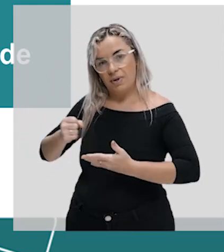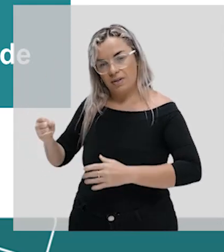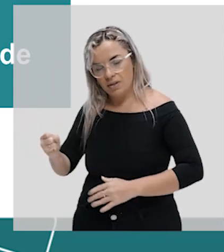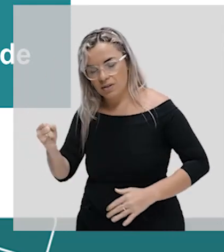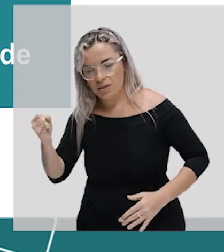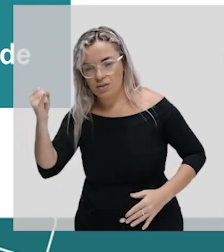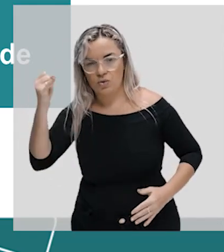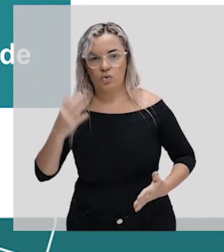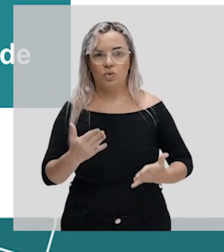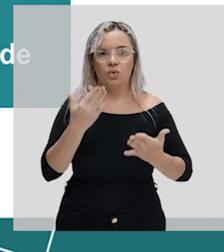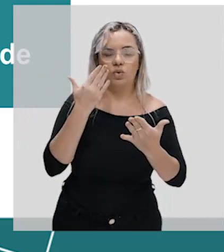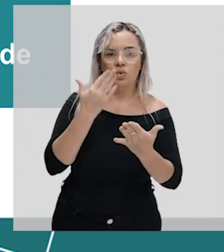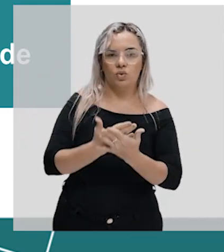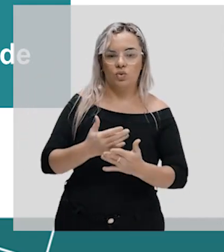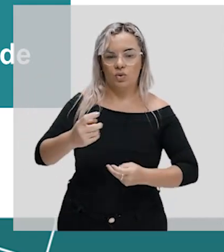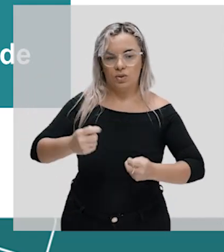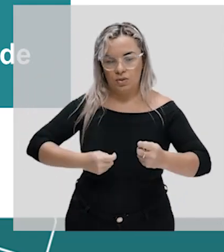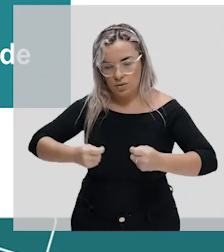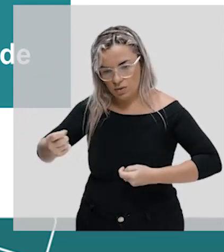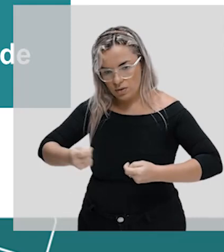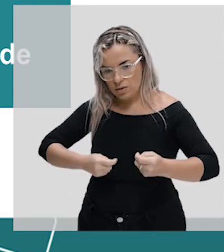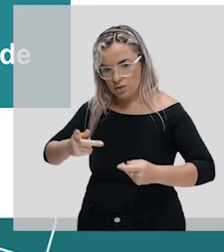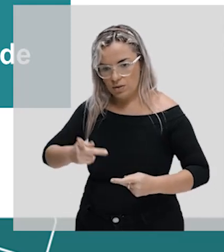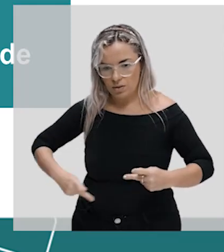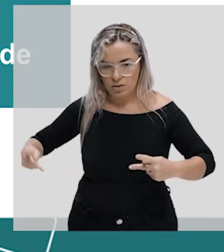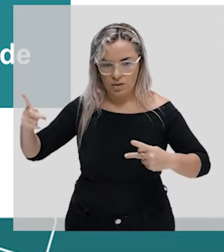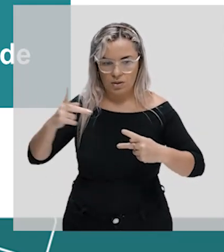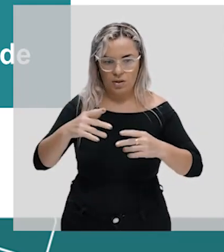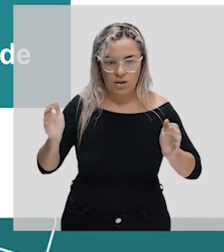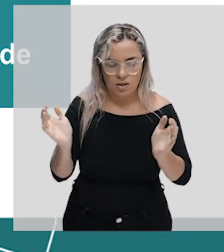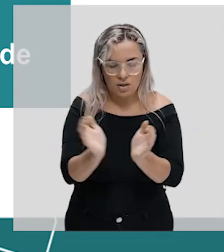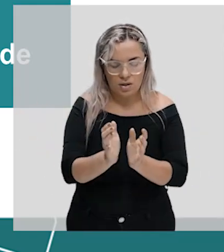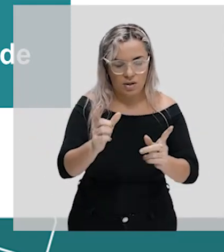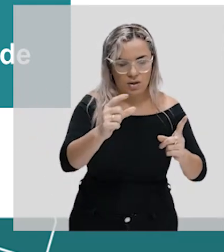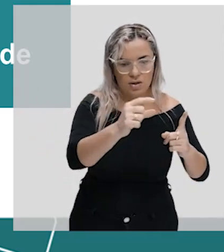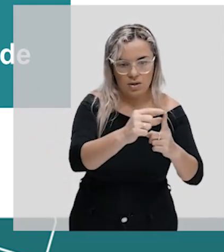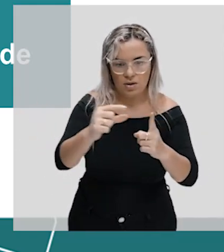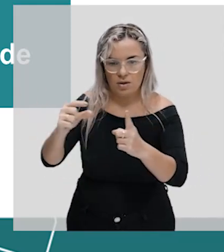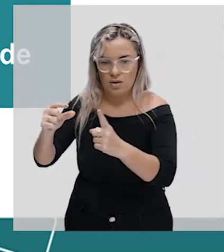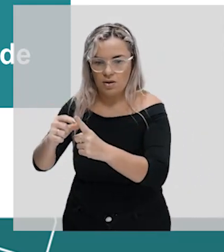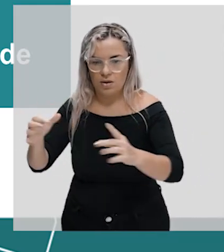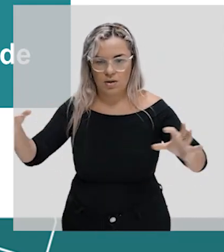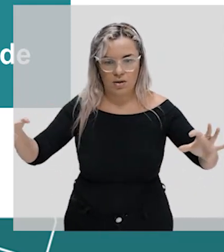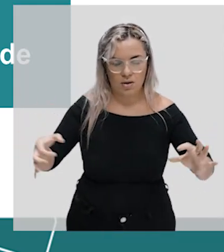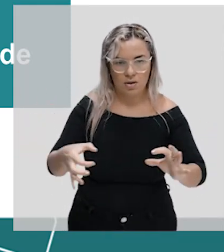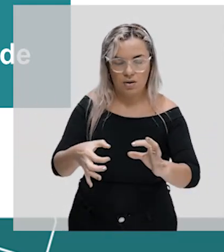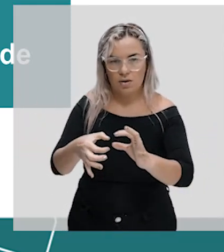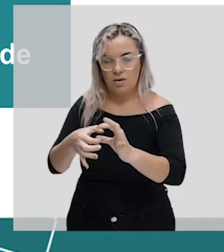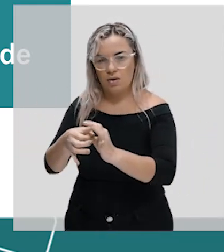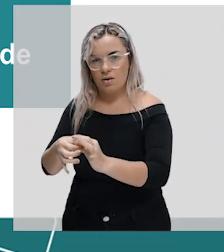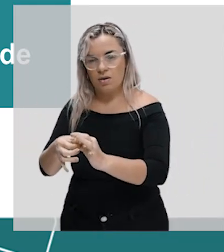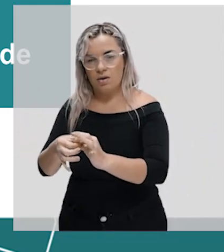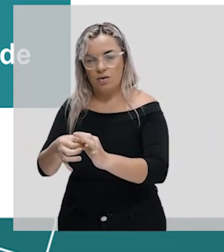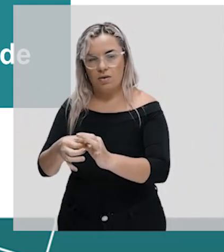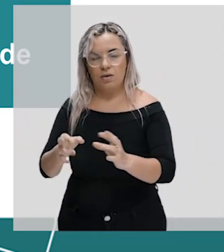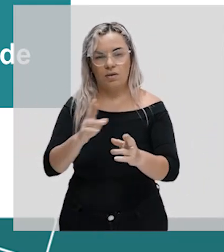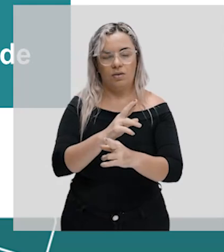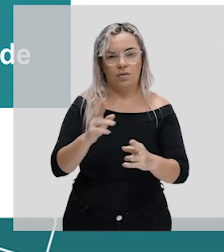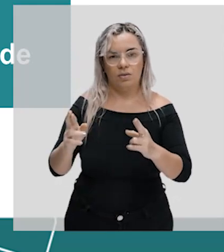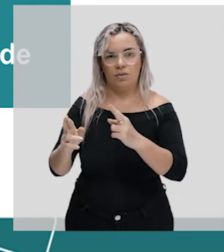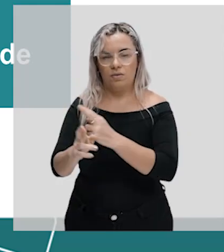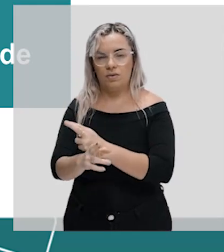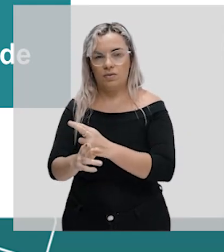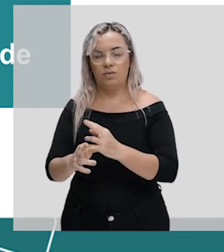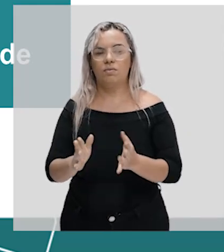da regência, porque a preposição é a classe de palavras que vai ligar palavras entre si, palavras vão se ligar a palavras através